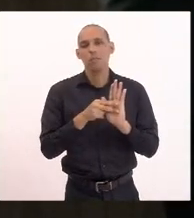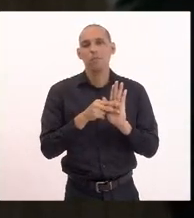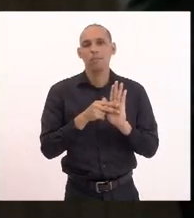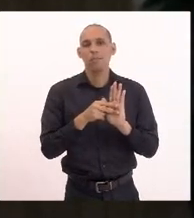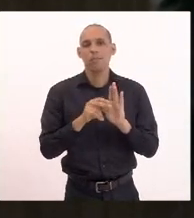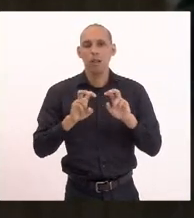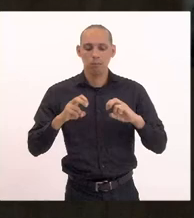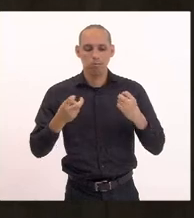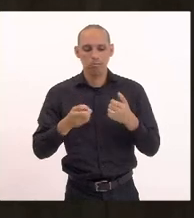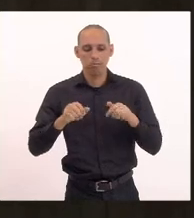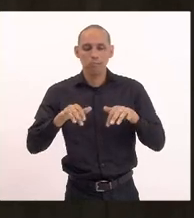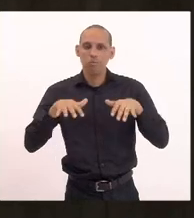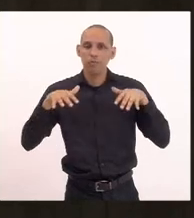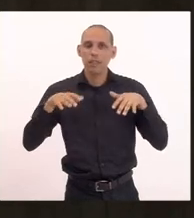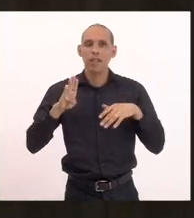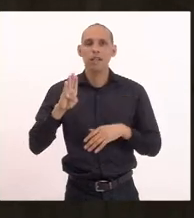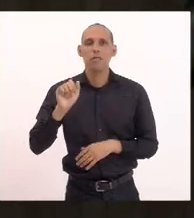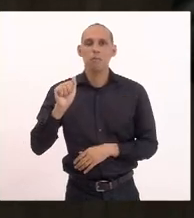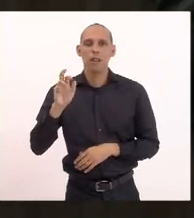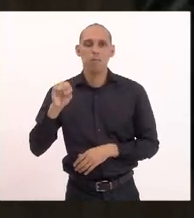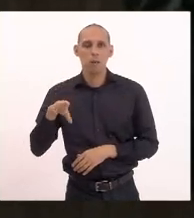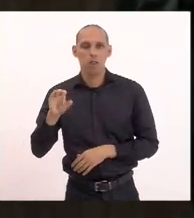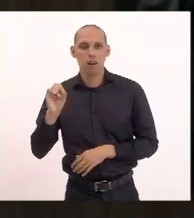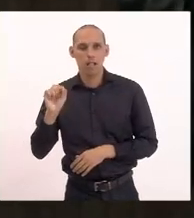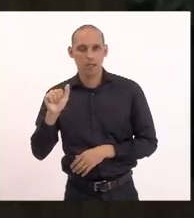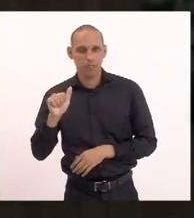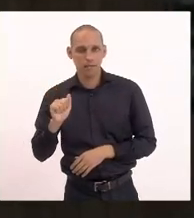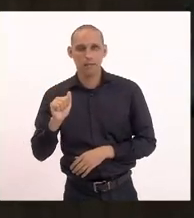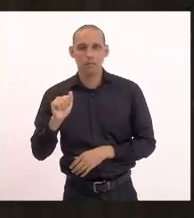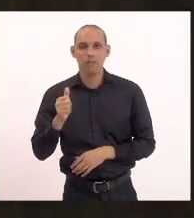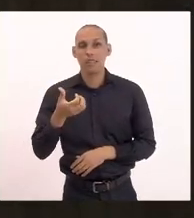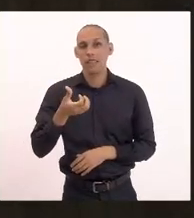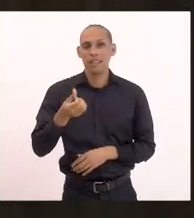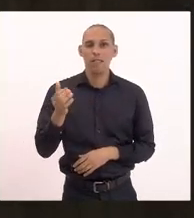Plenário Barbosa de Mansur, 16 de fevereiro.